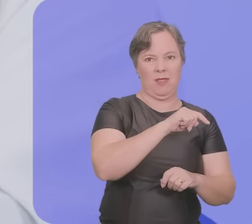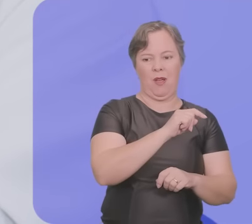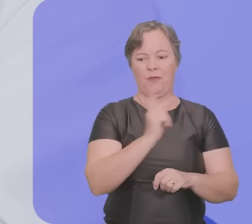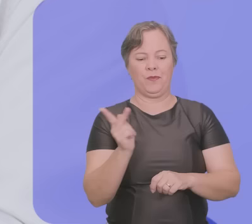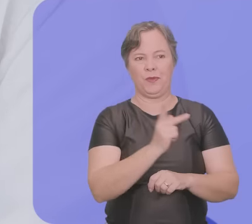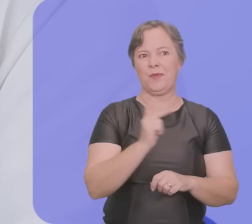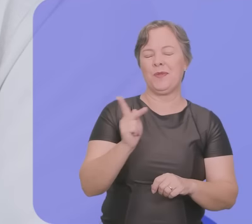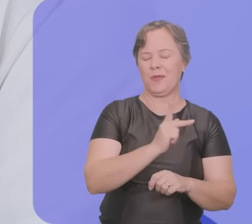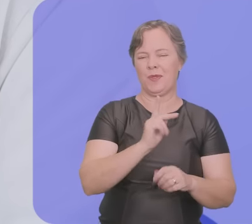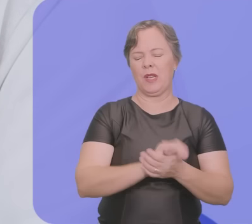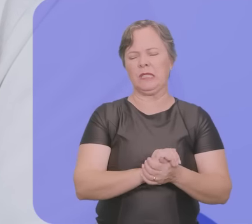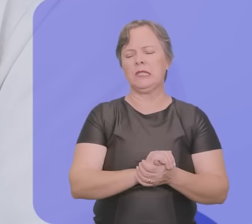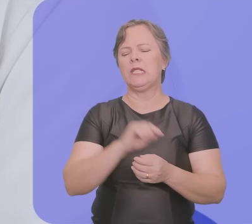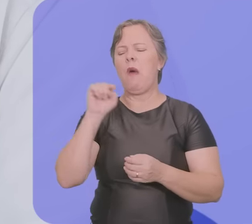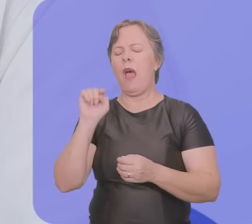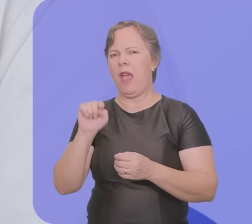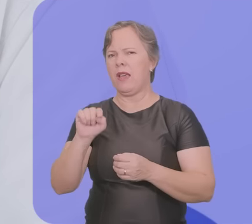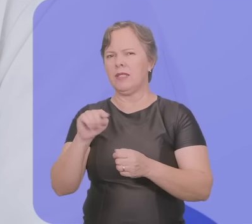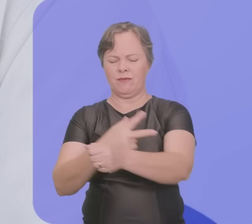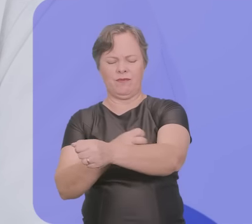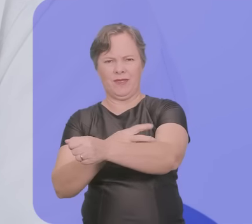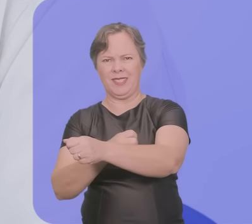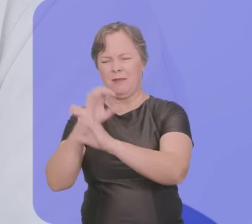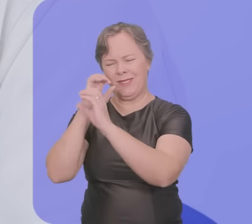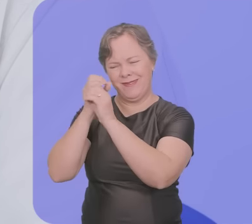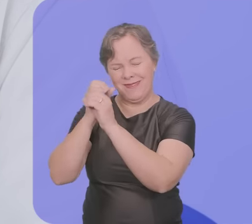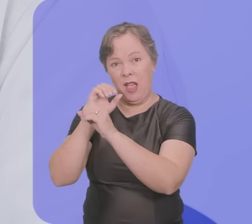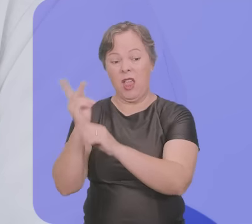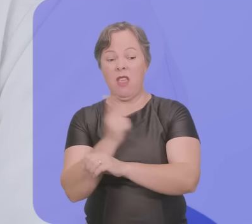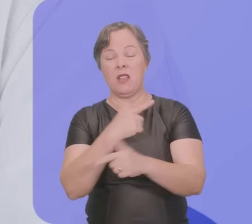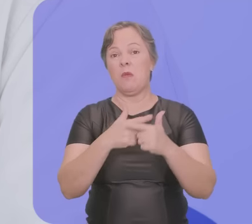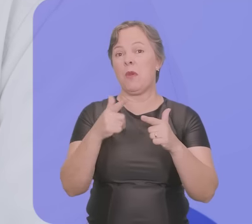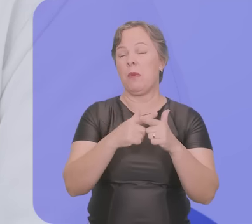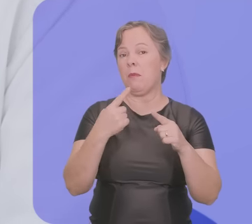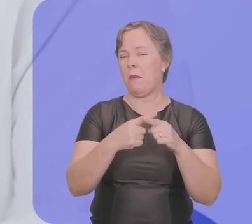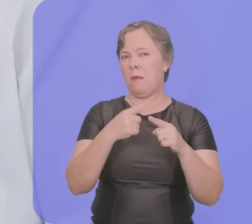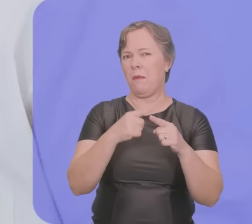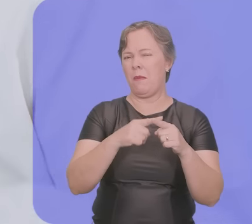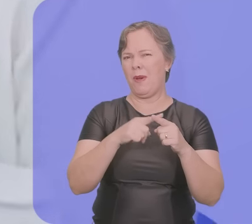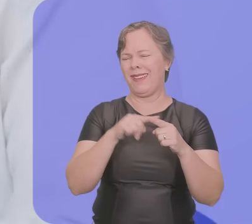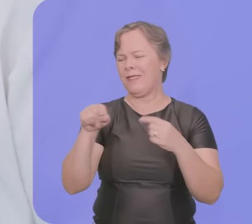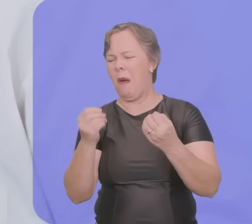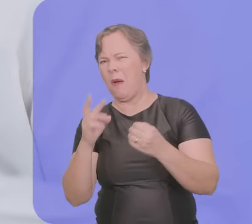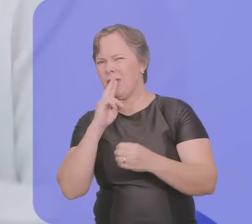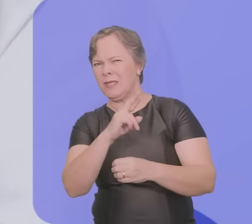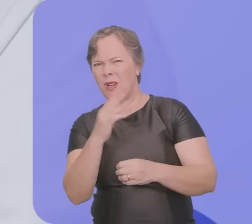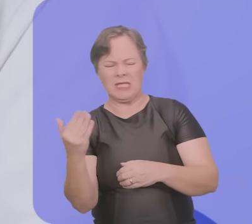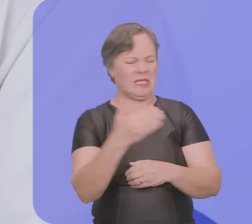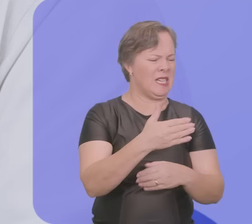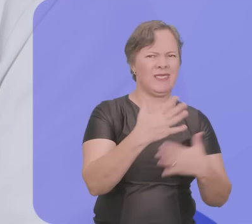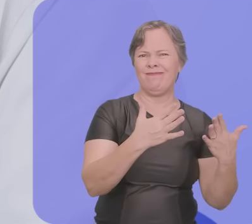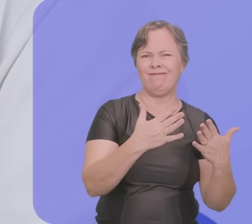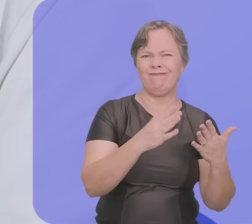e um laboratório de exames, Eles estavam no impasse porque os exames não estavam chegando